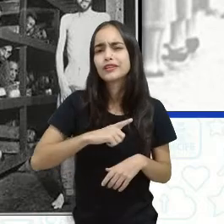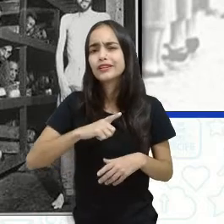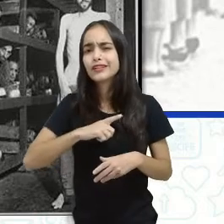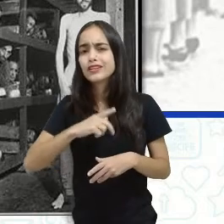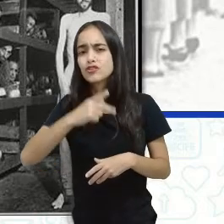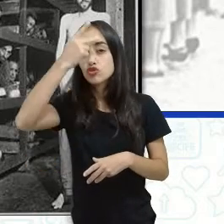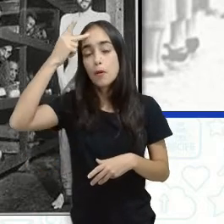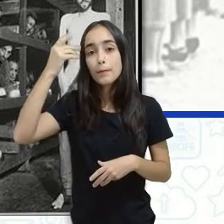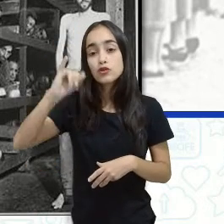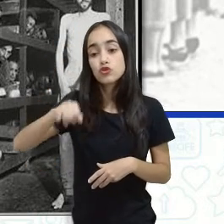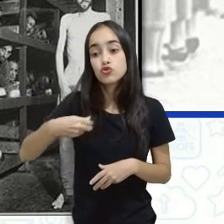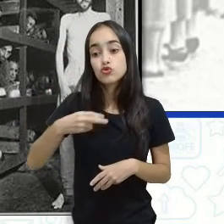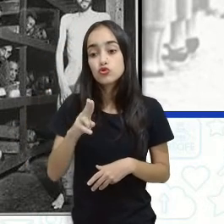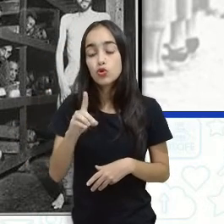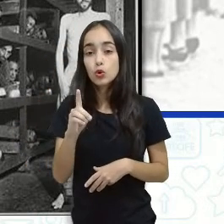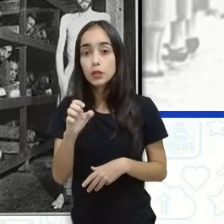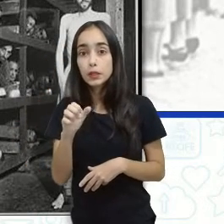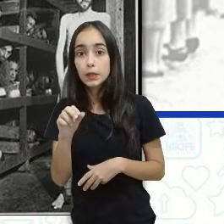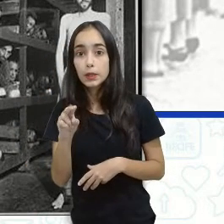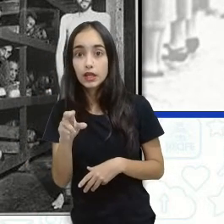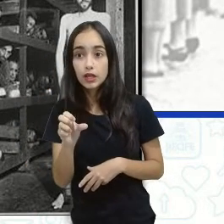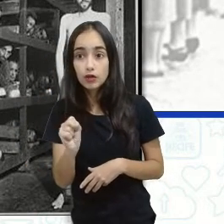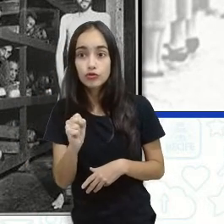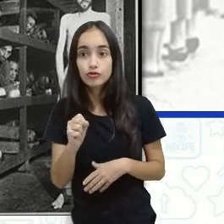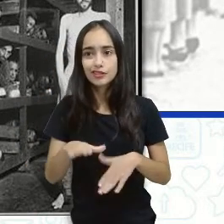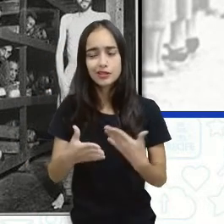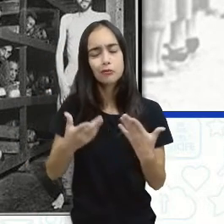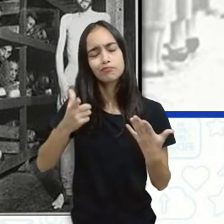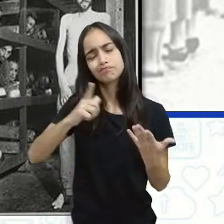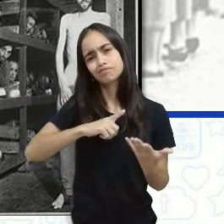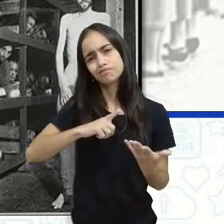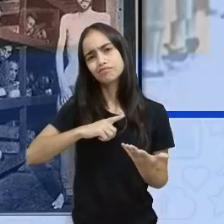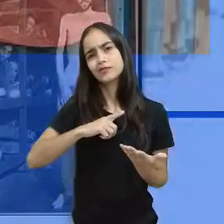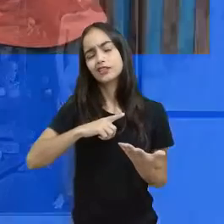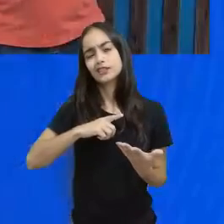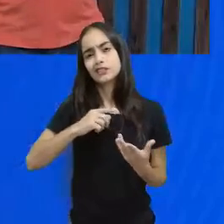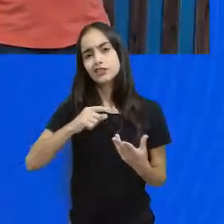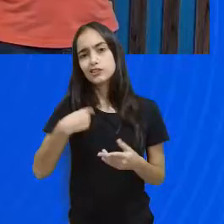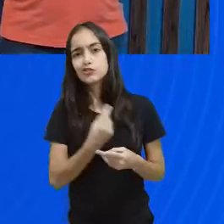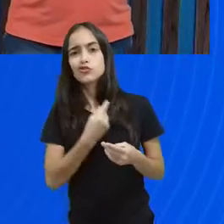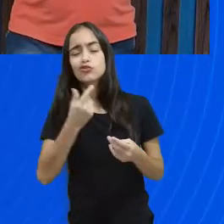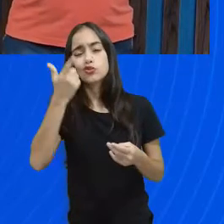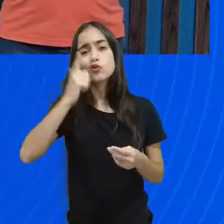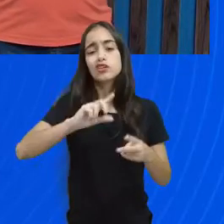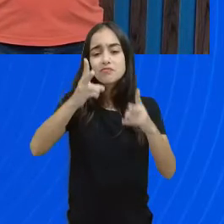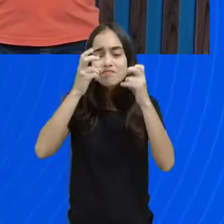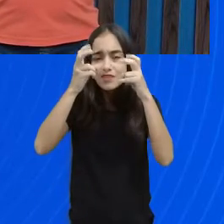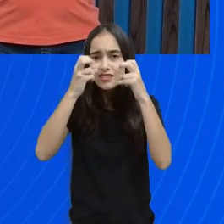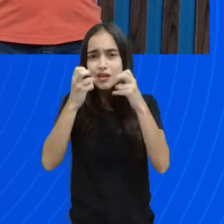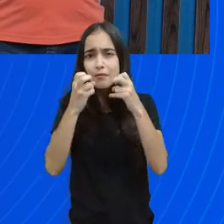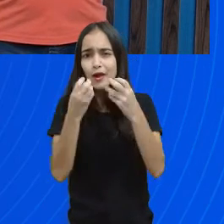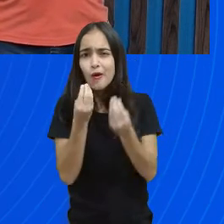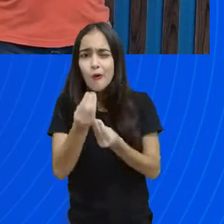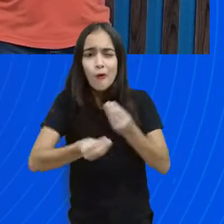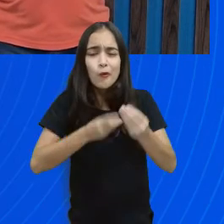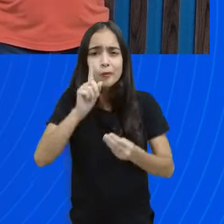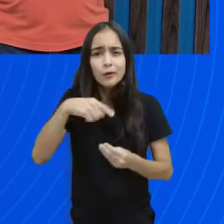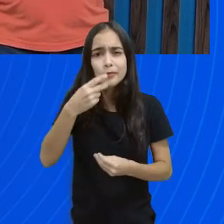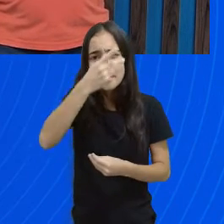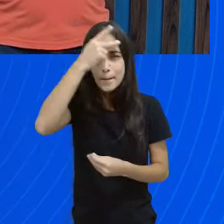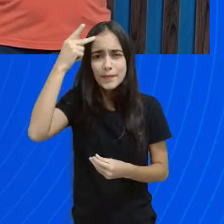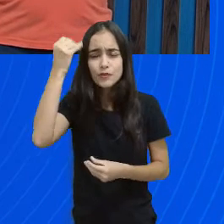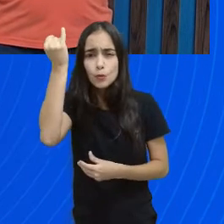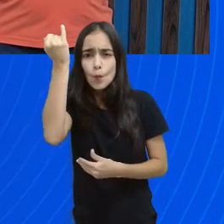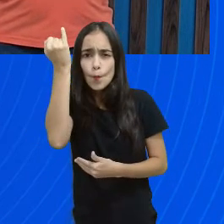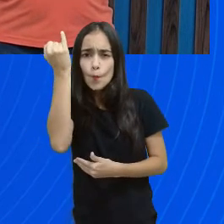figura aqui, né, do judeu, né, bem magro, né, porque eles eram muito mal alimentados e era nesse sentido. Eles eram